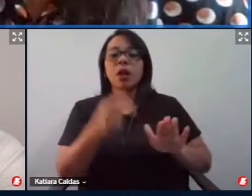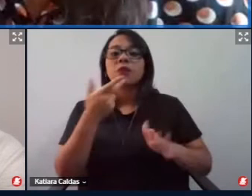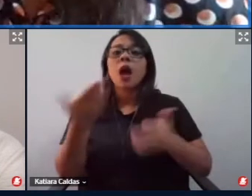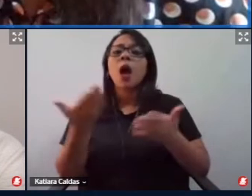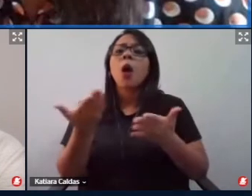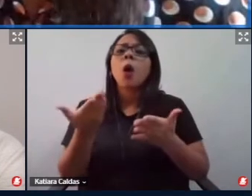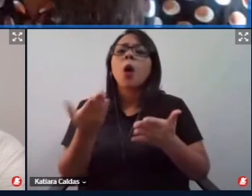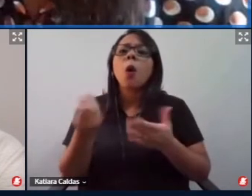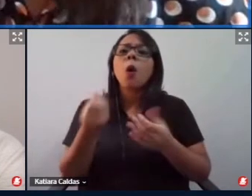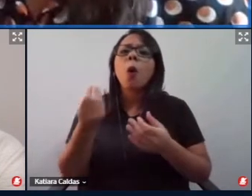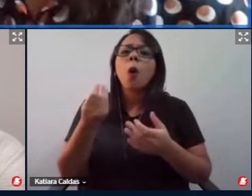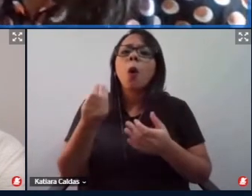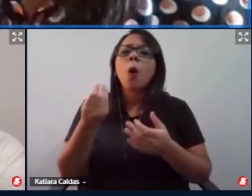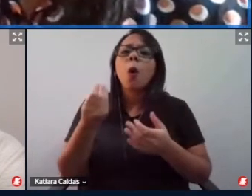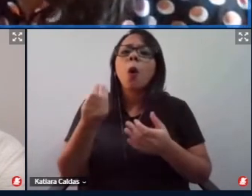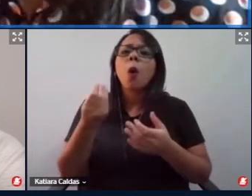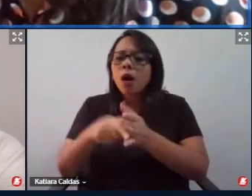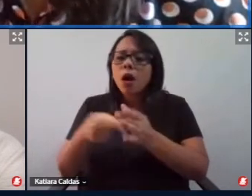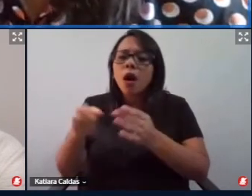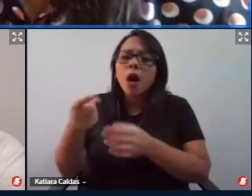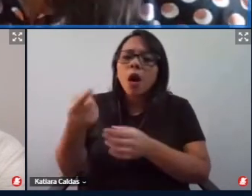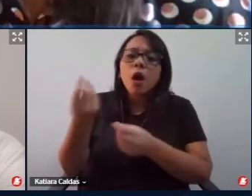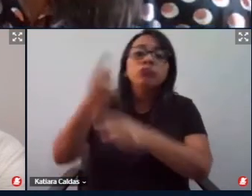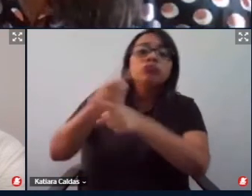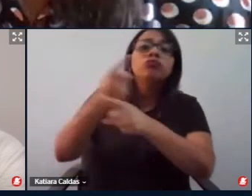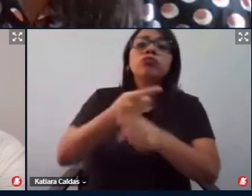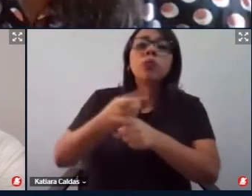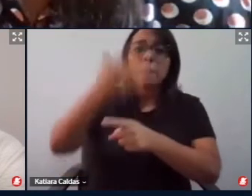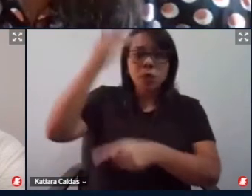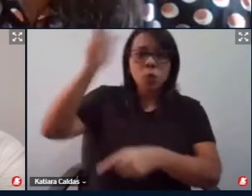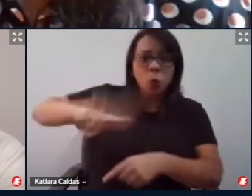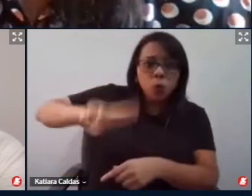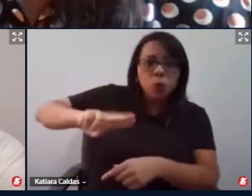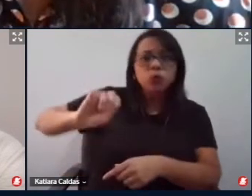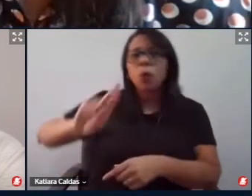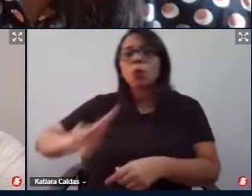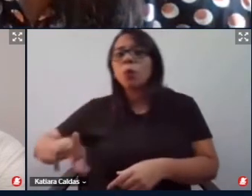foi aferida esta frequência?